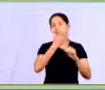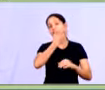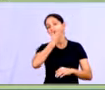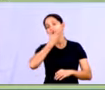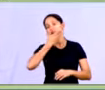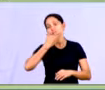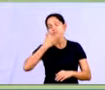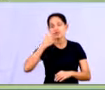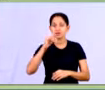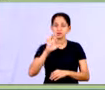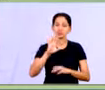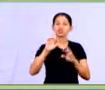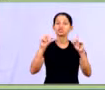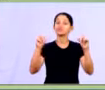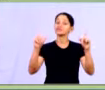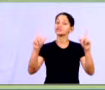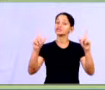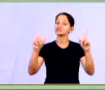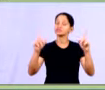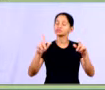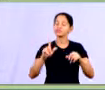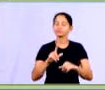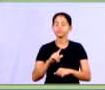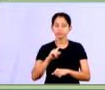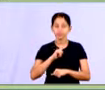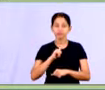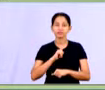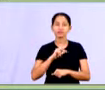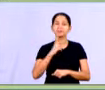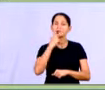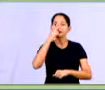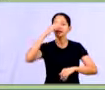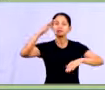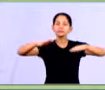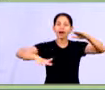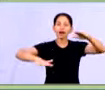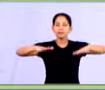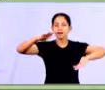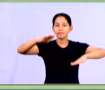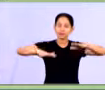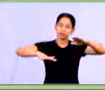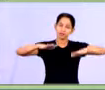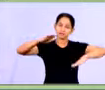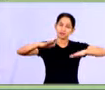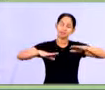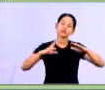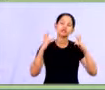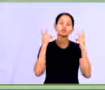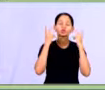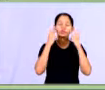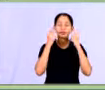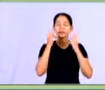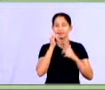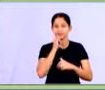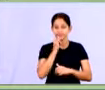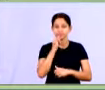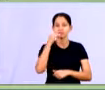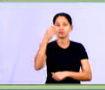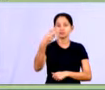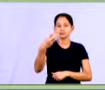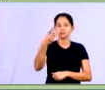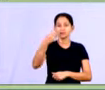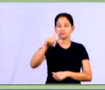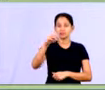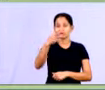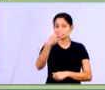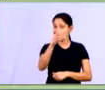existe uma diferença, né? É como se fosse assim uma variação. Esses 3,30 significa a